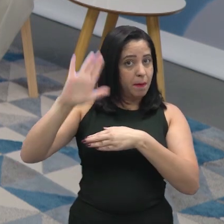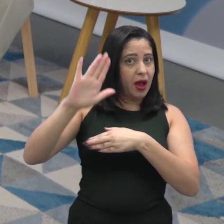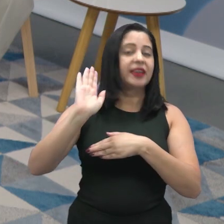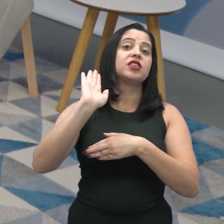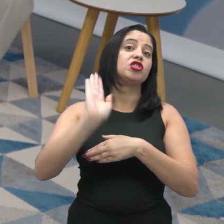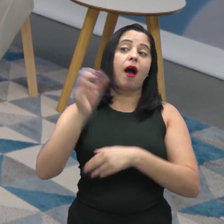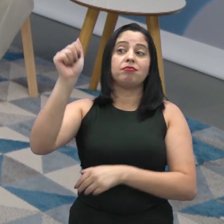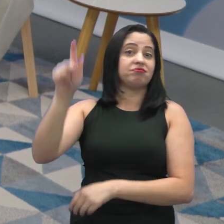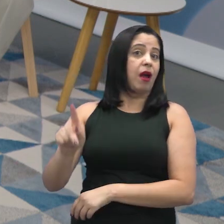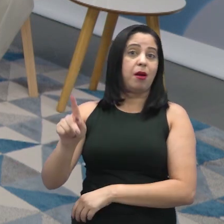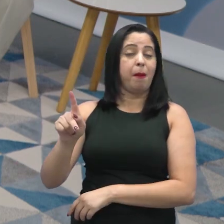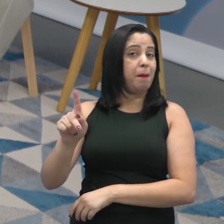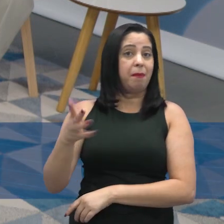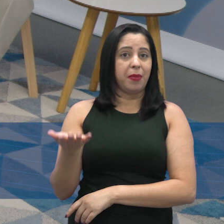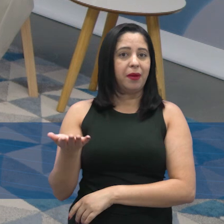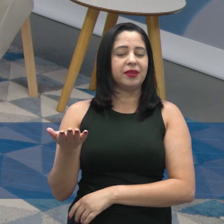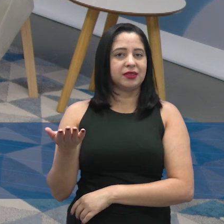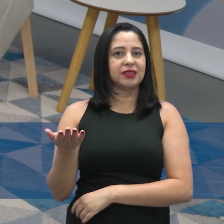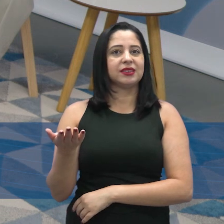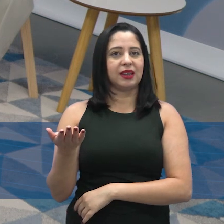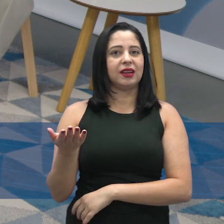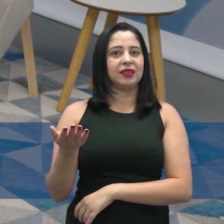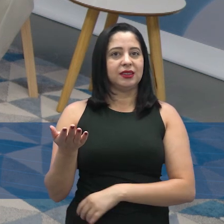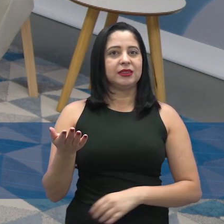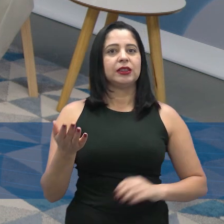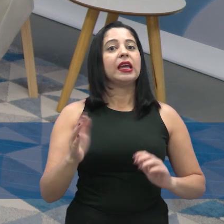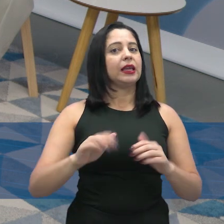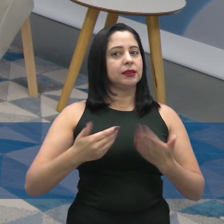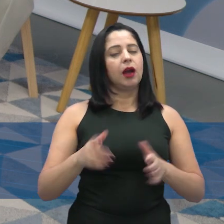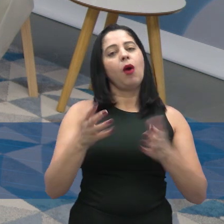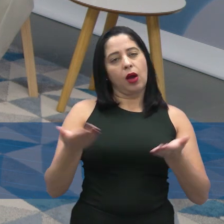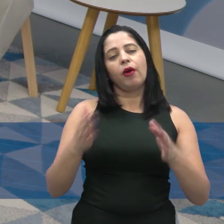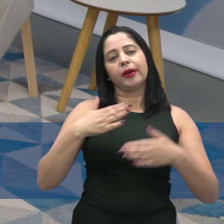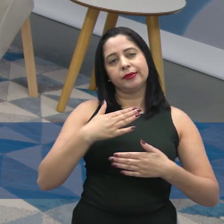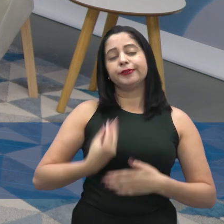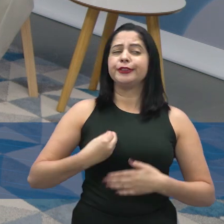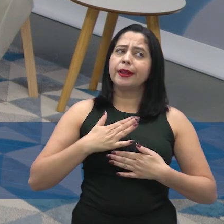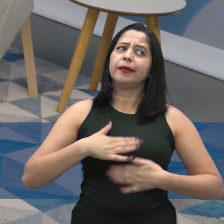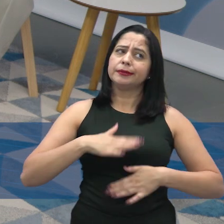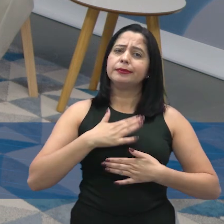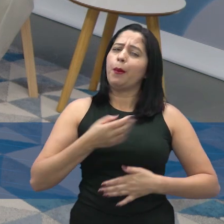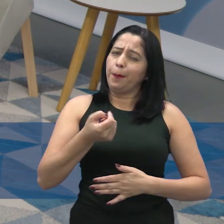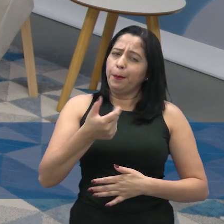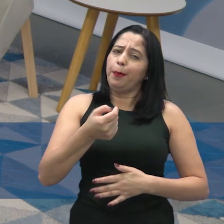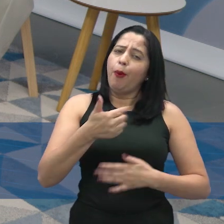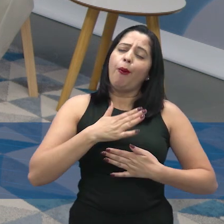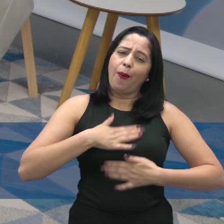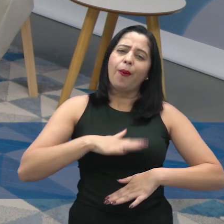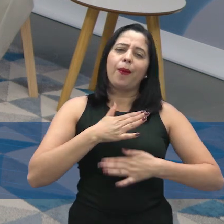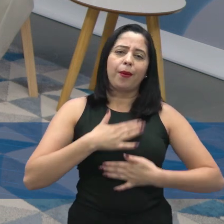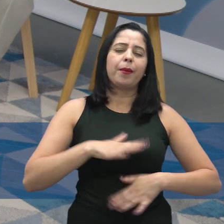estão aposentadas, então estão um pouco mais tranquilas, não podemos dizer tranquilas, né? Mas um pouco